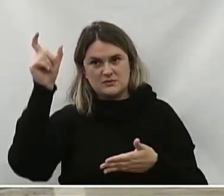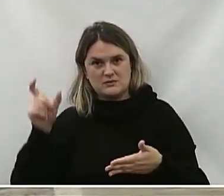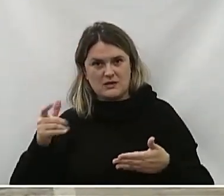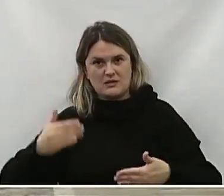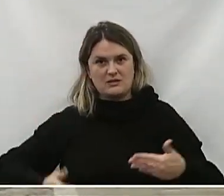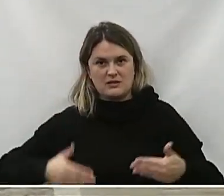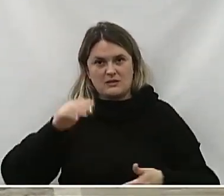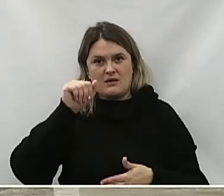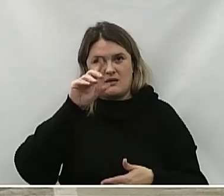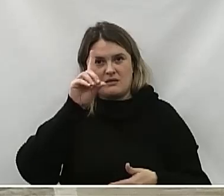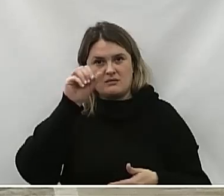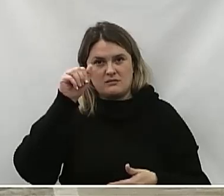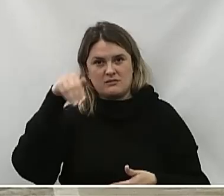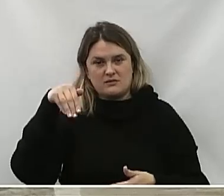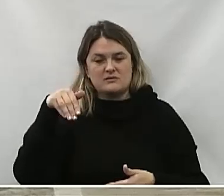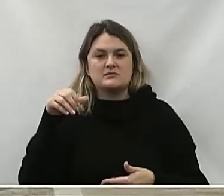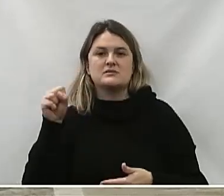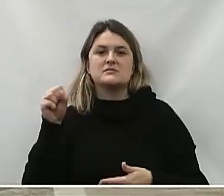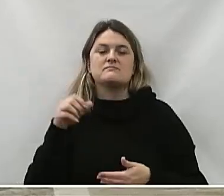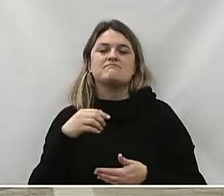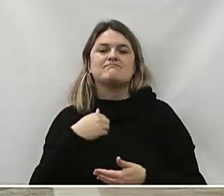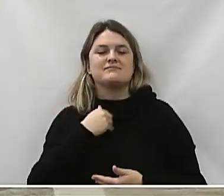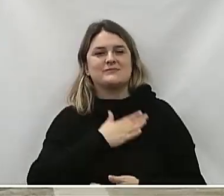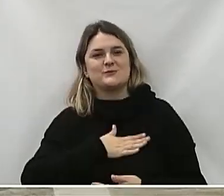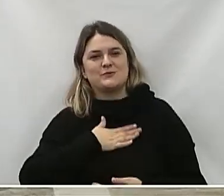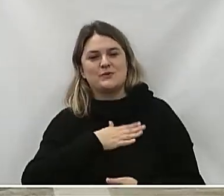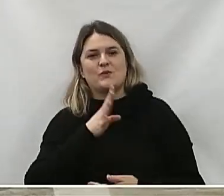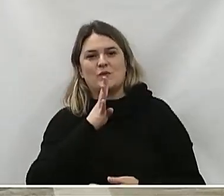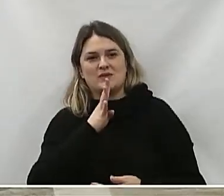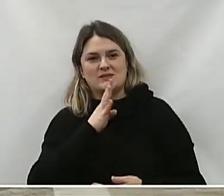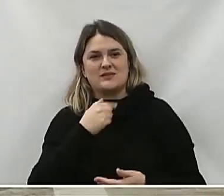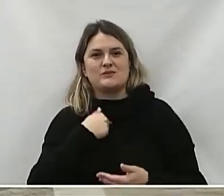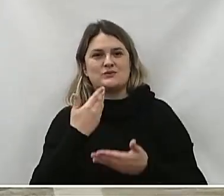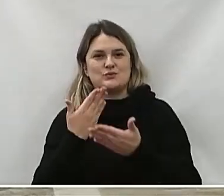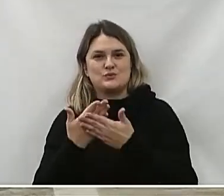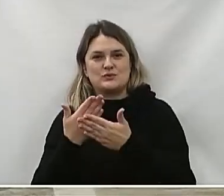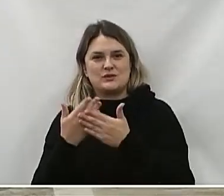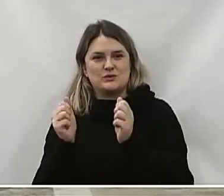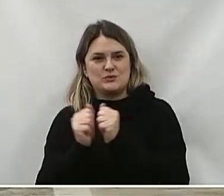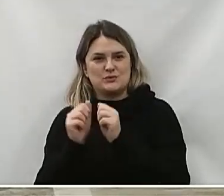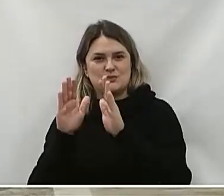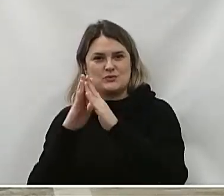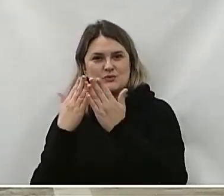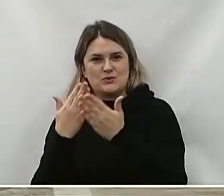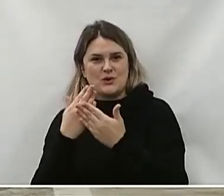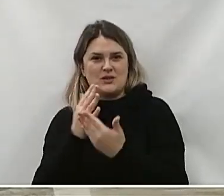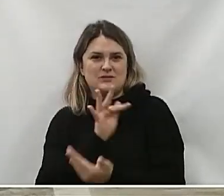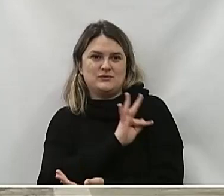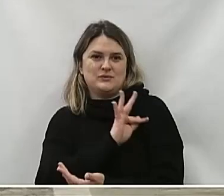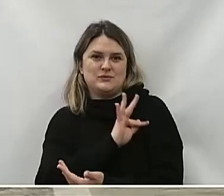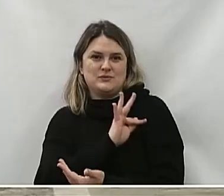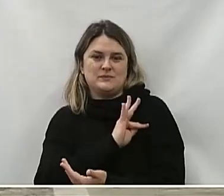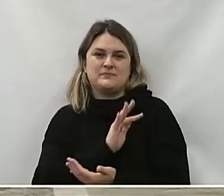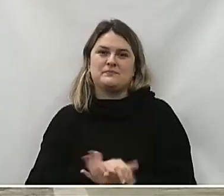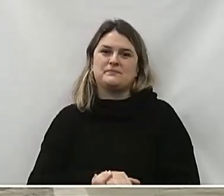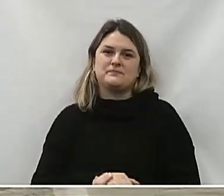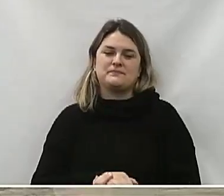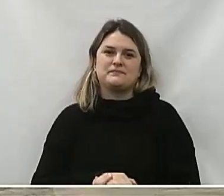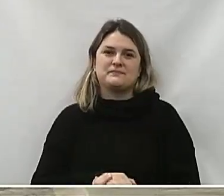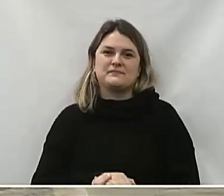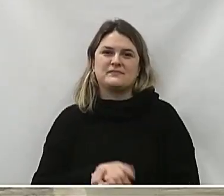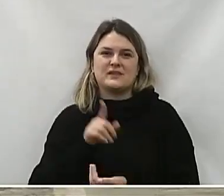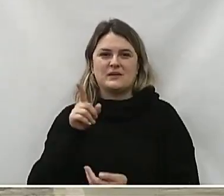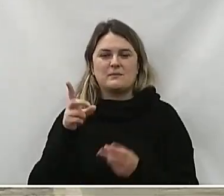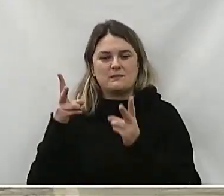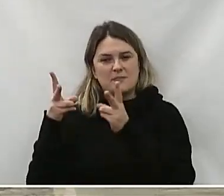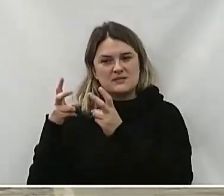Atleta Adams ou qual nós tivemos tive o prazer de estudar com ele no colégio estadual Túlio de França e poder